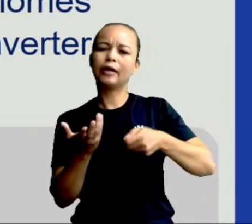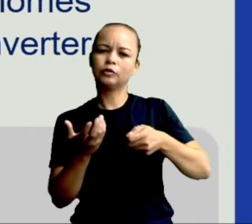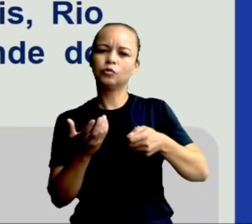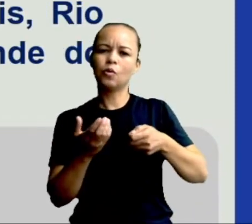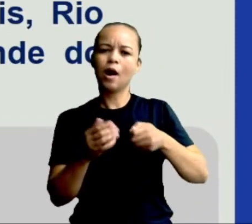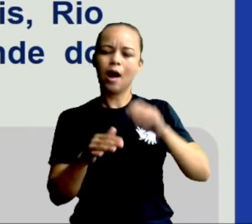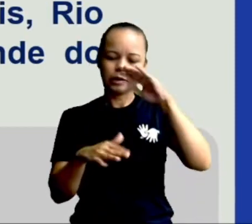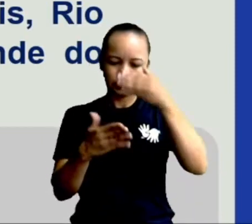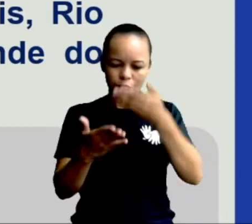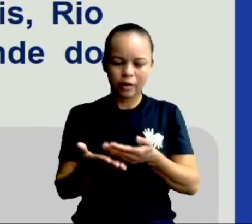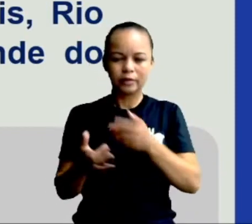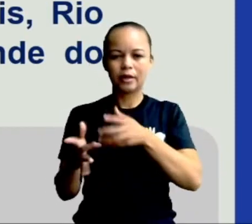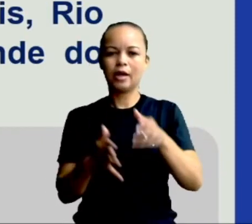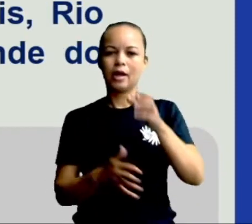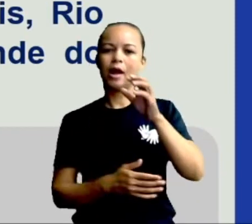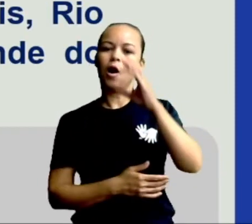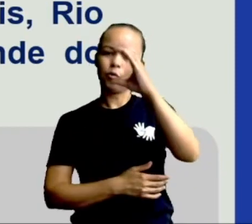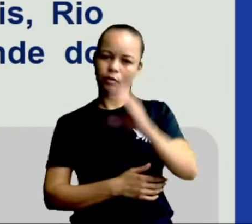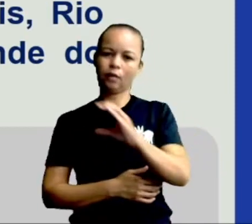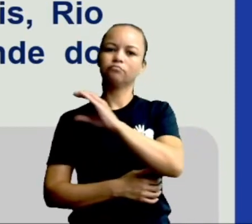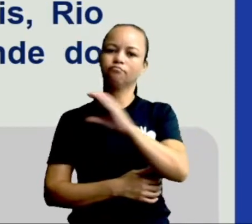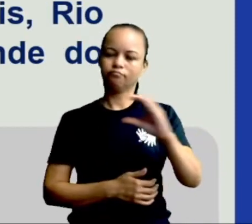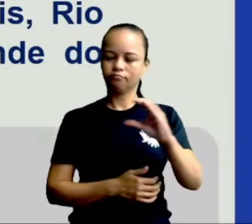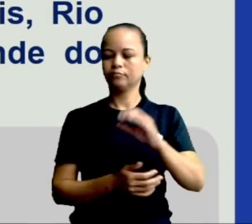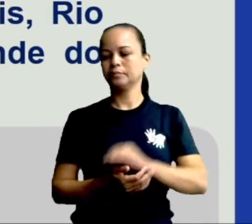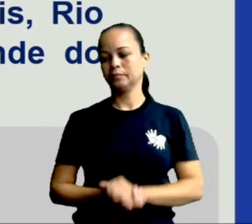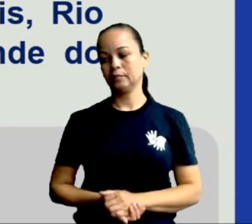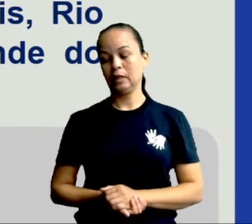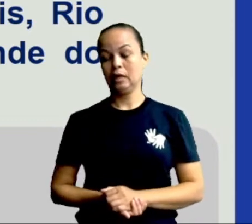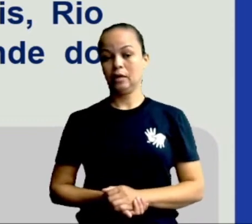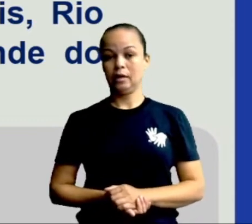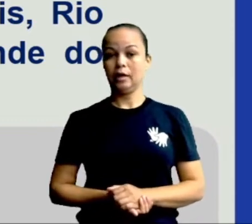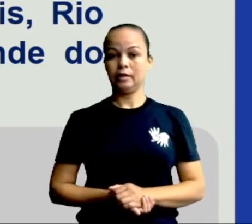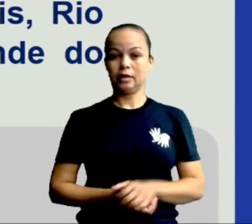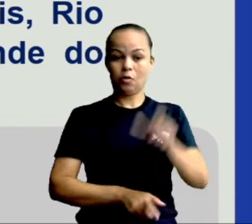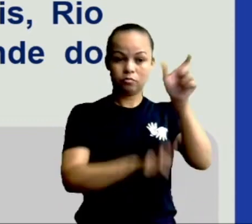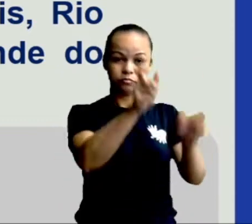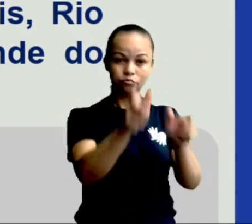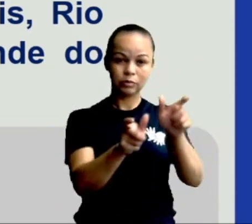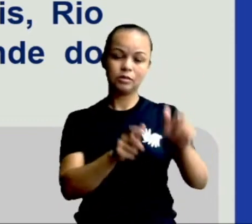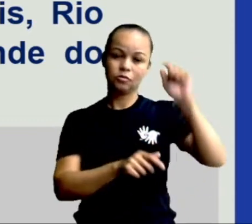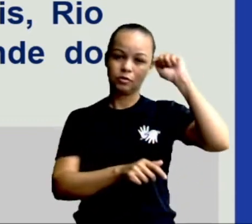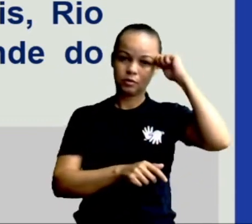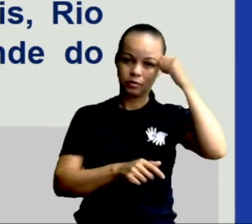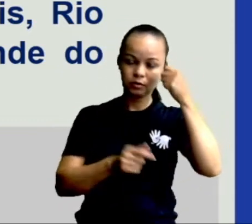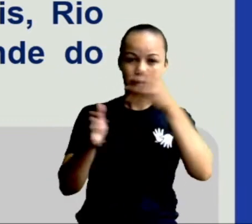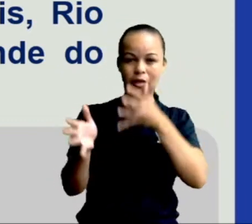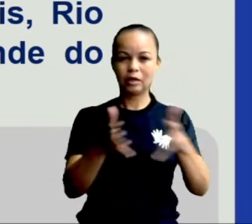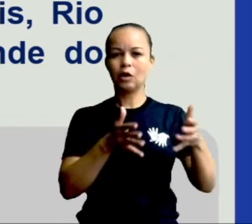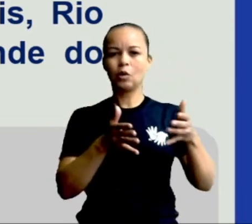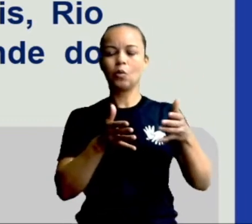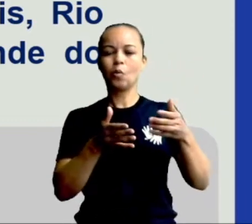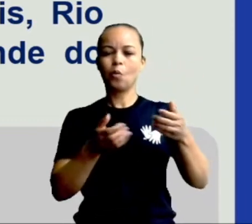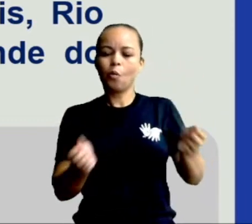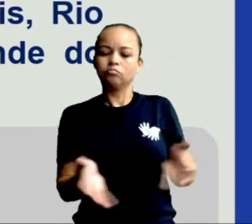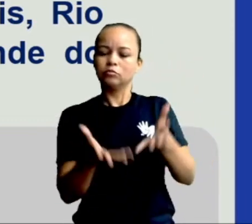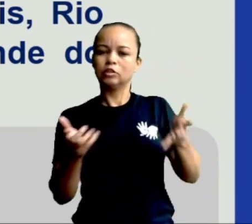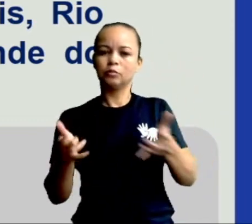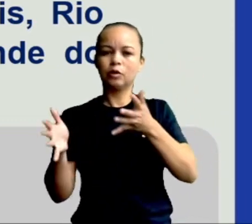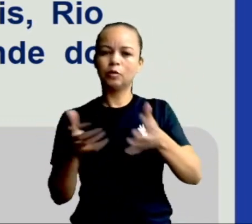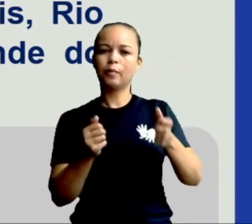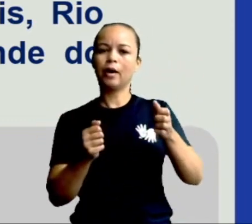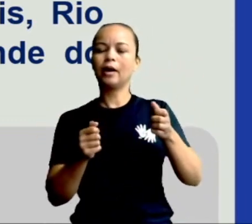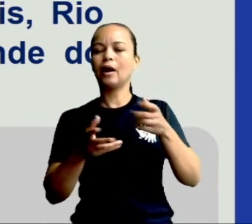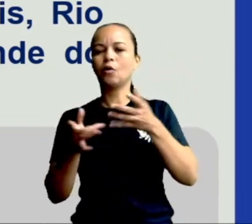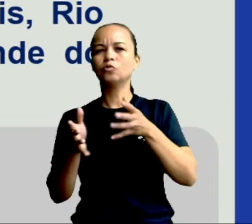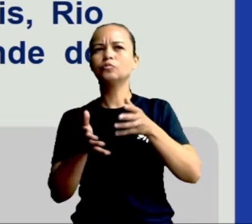catolicismo. Então, os africanos, eles contribuíram para a cultura brasileira em uma enormidade de aspectos, ou seja,